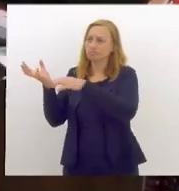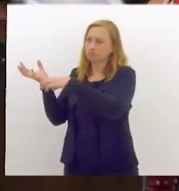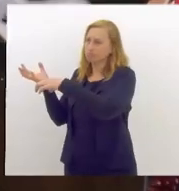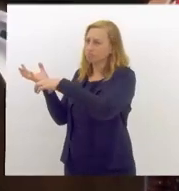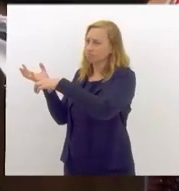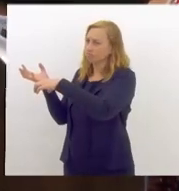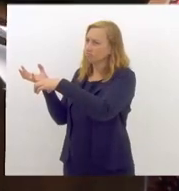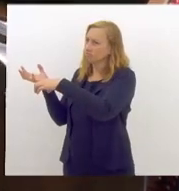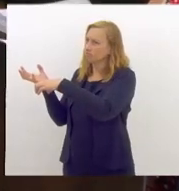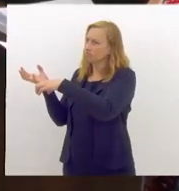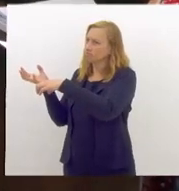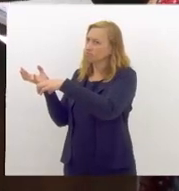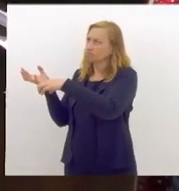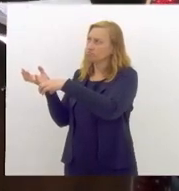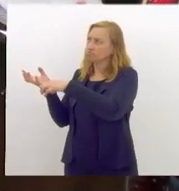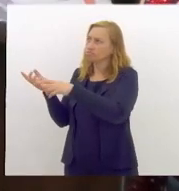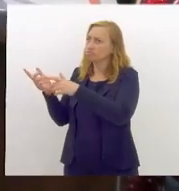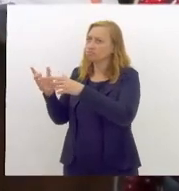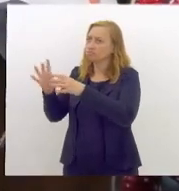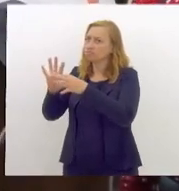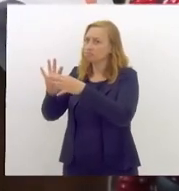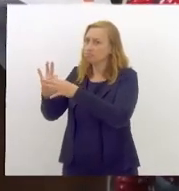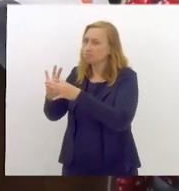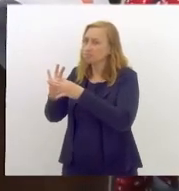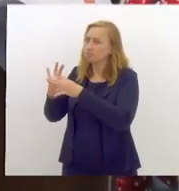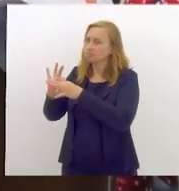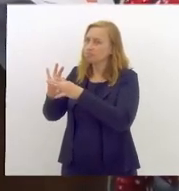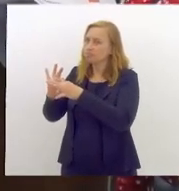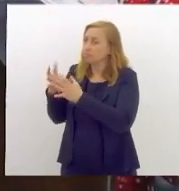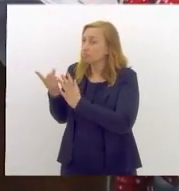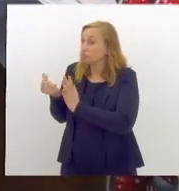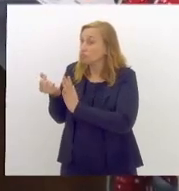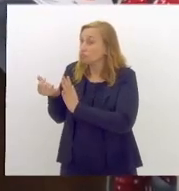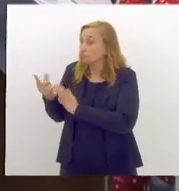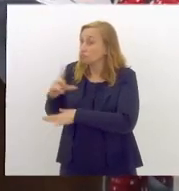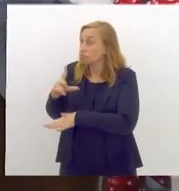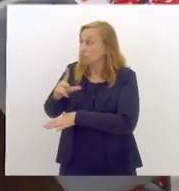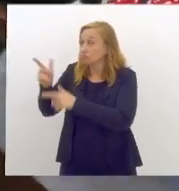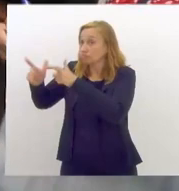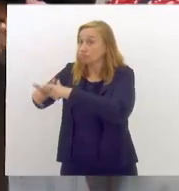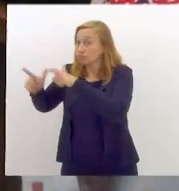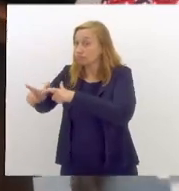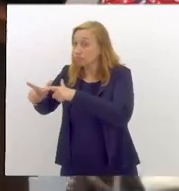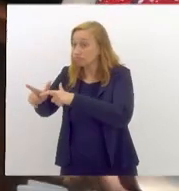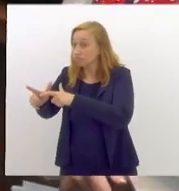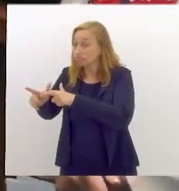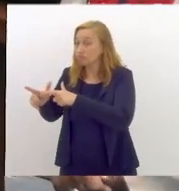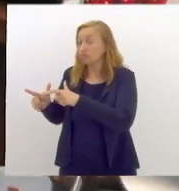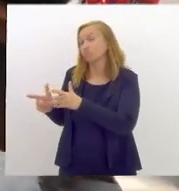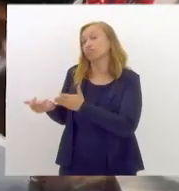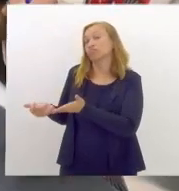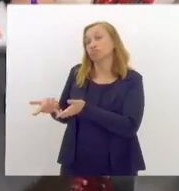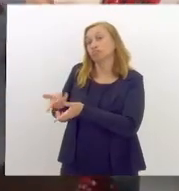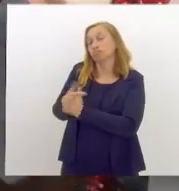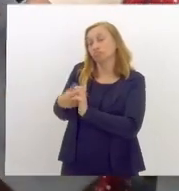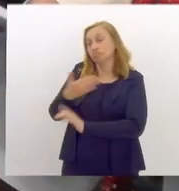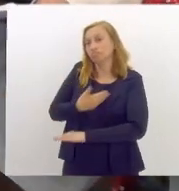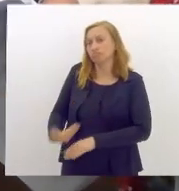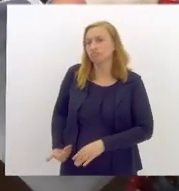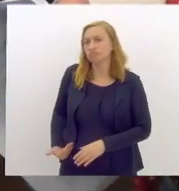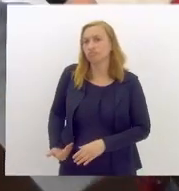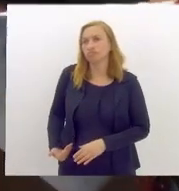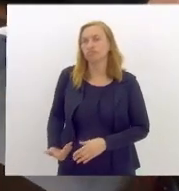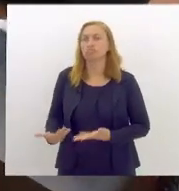nacional onde a união roda dinheiro porque emite título da Pública teve